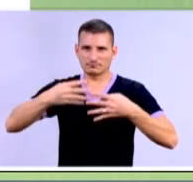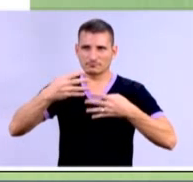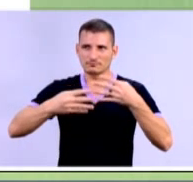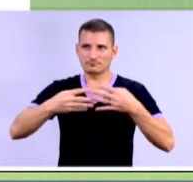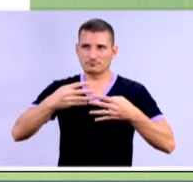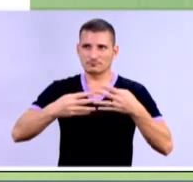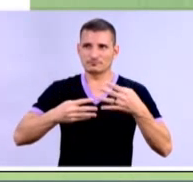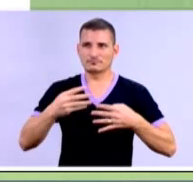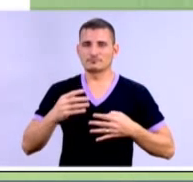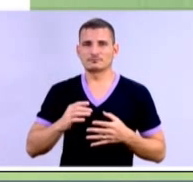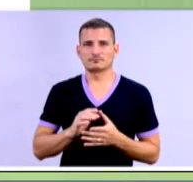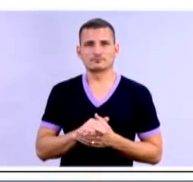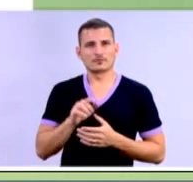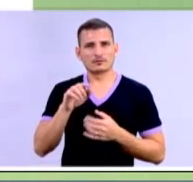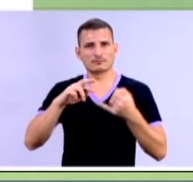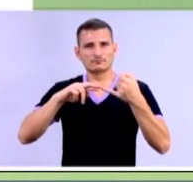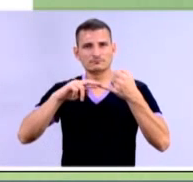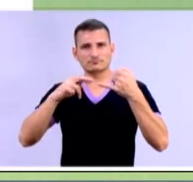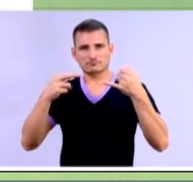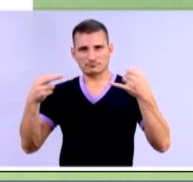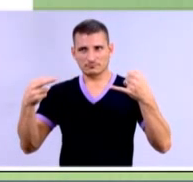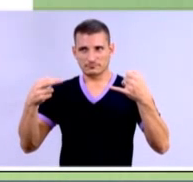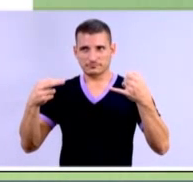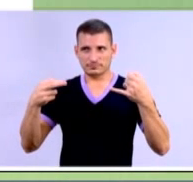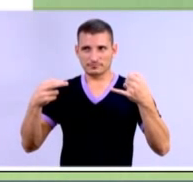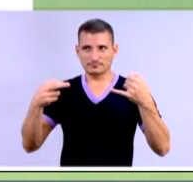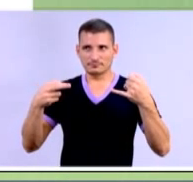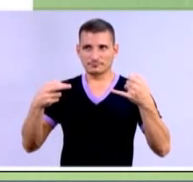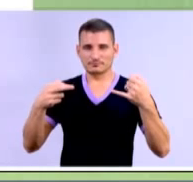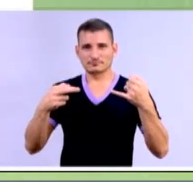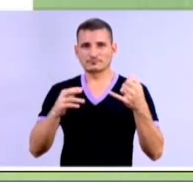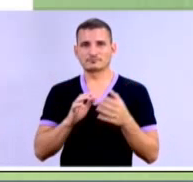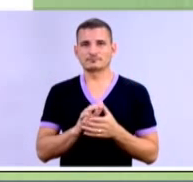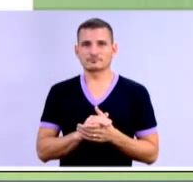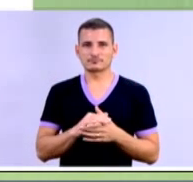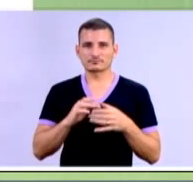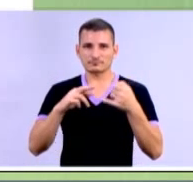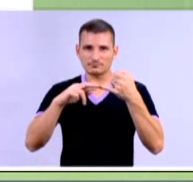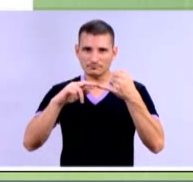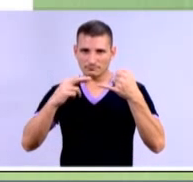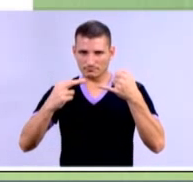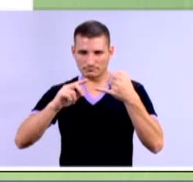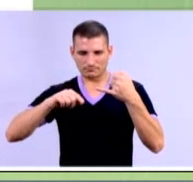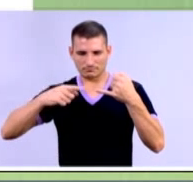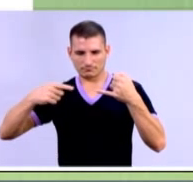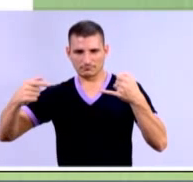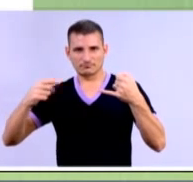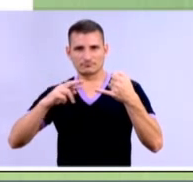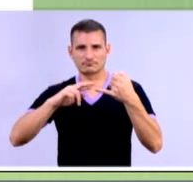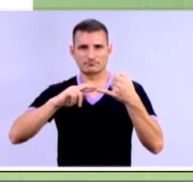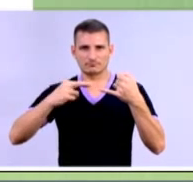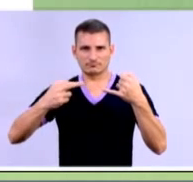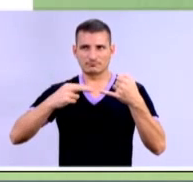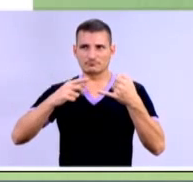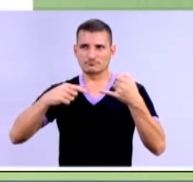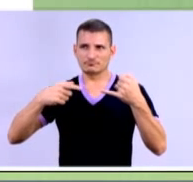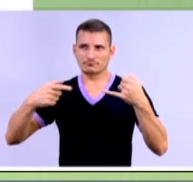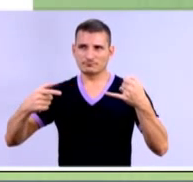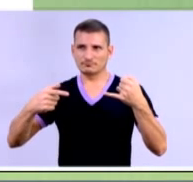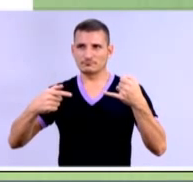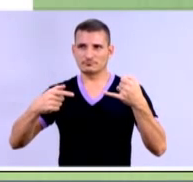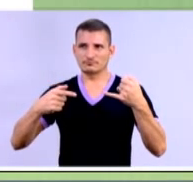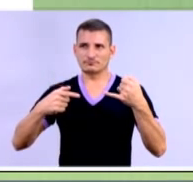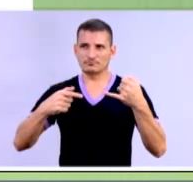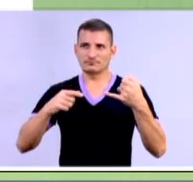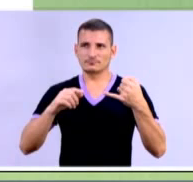fios paralelos e não fossem trançados. Quando a gente faz o trançamento, reparem que o fluxo do campo